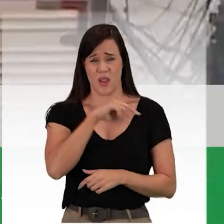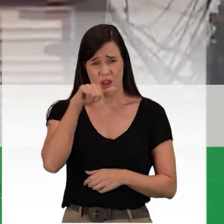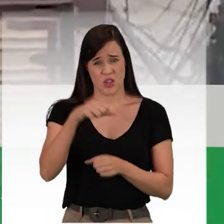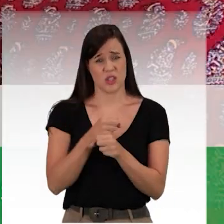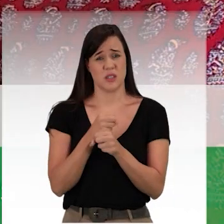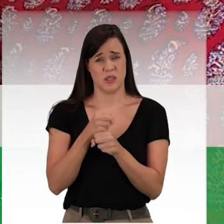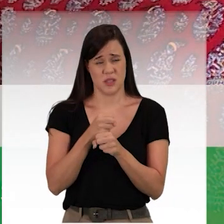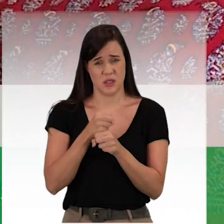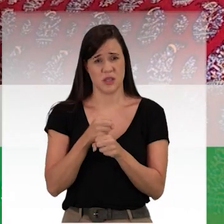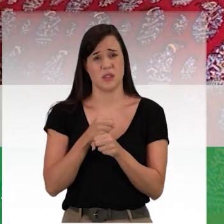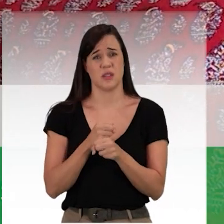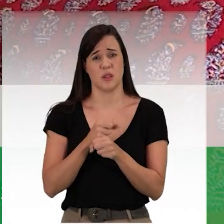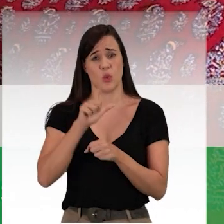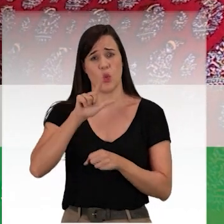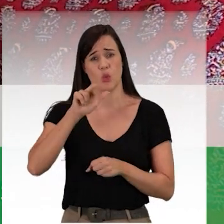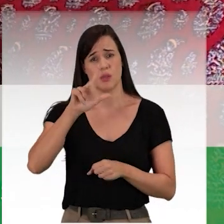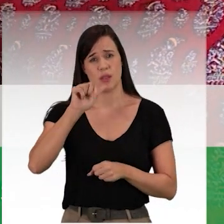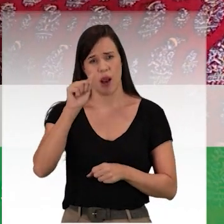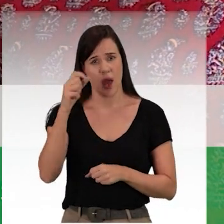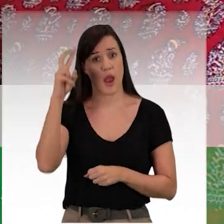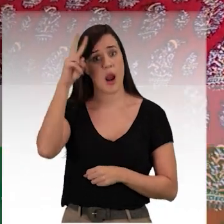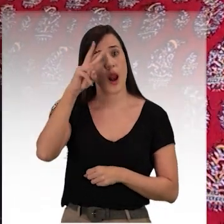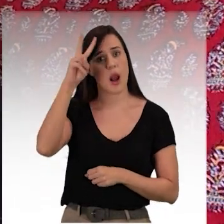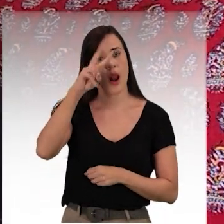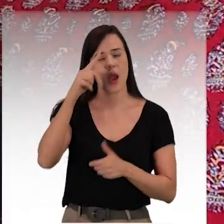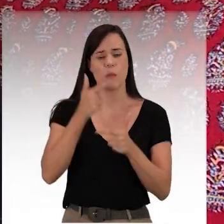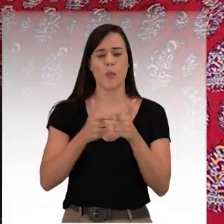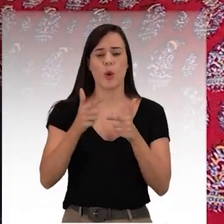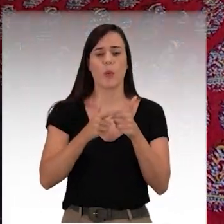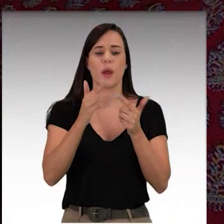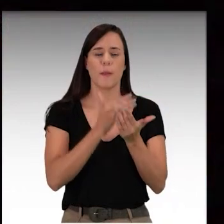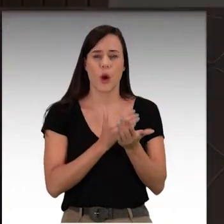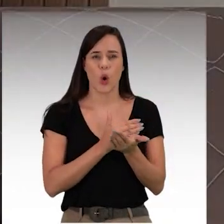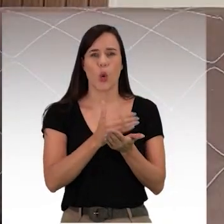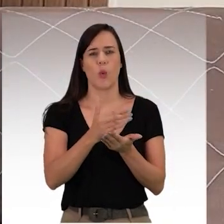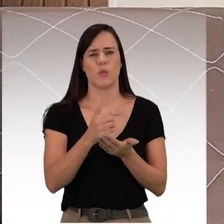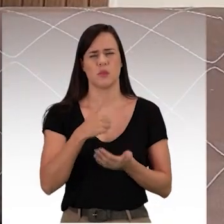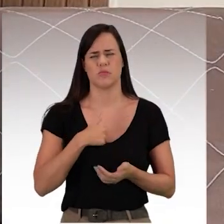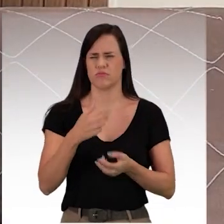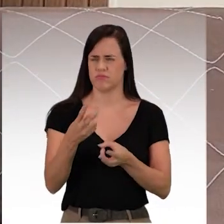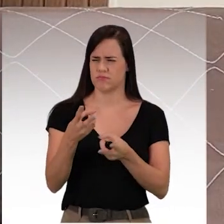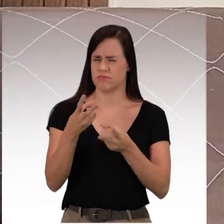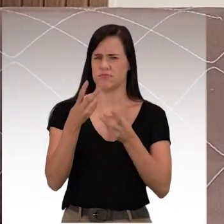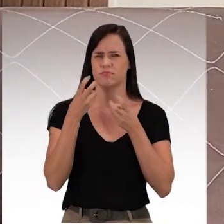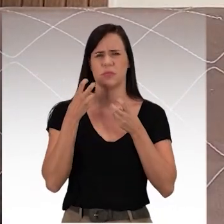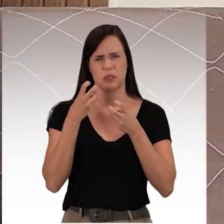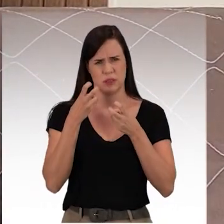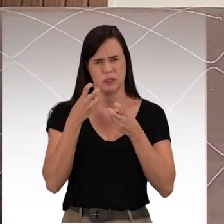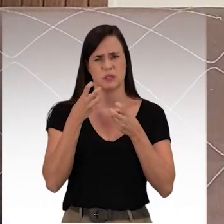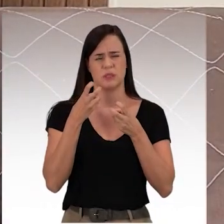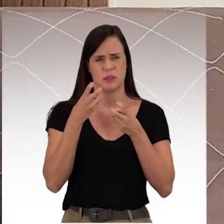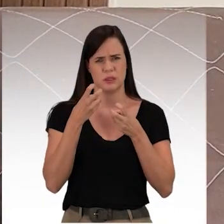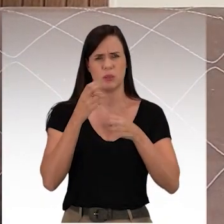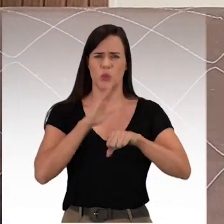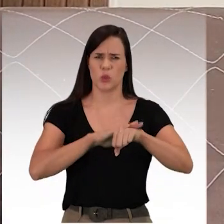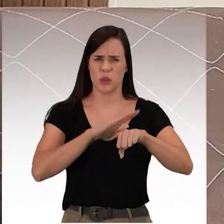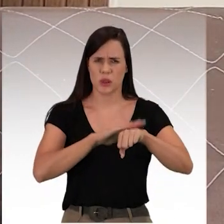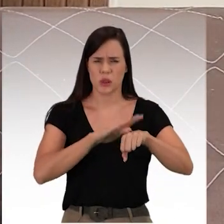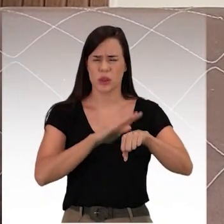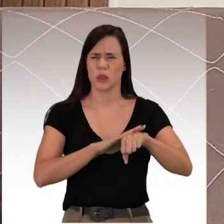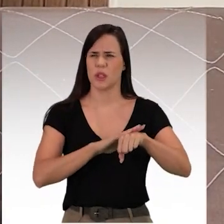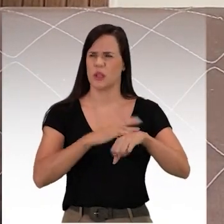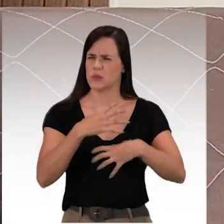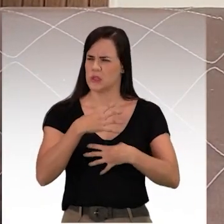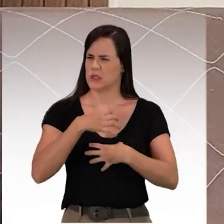neste ano. Lucileia recorda o momento em que esses problemas começaram. Eu percebi que conforme o tempo passava,